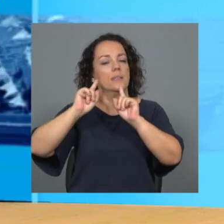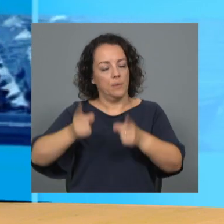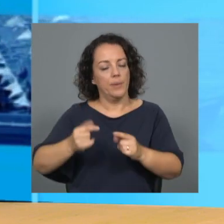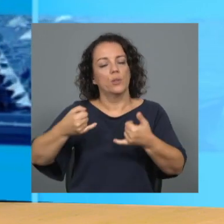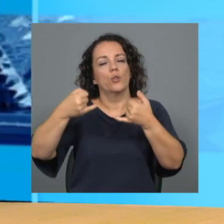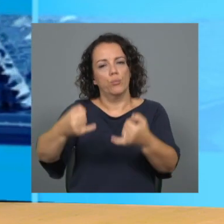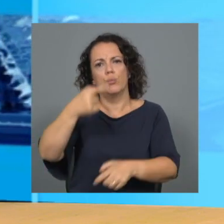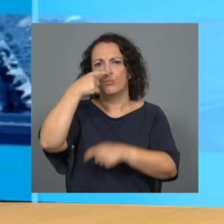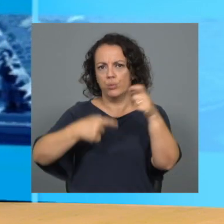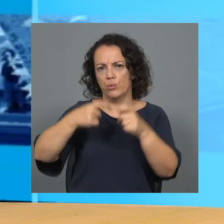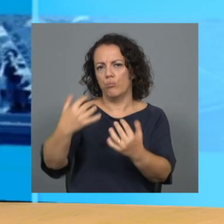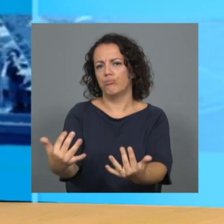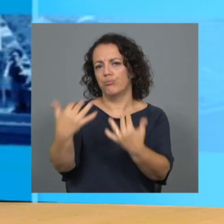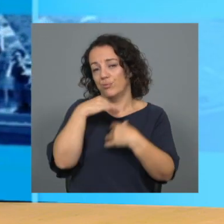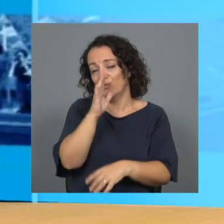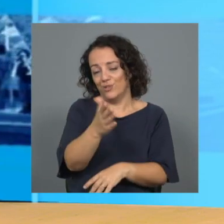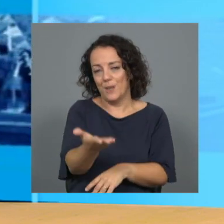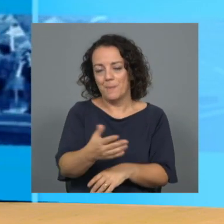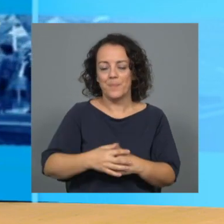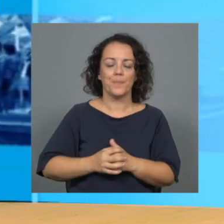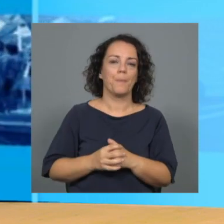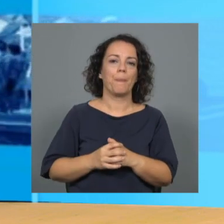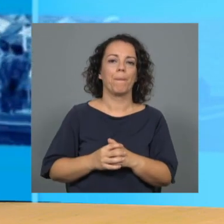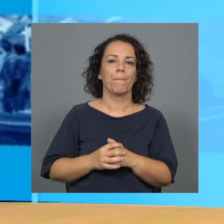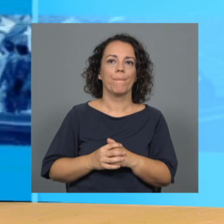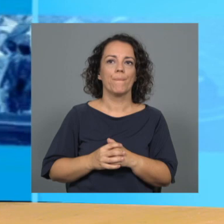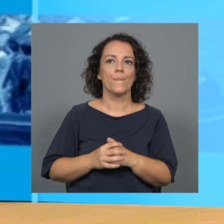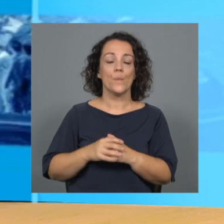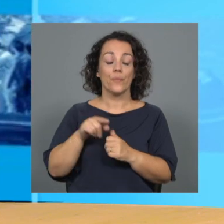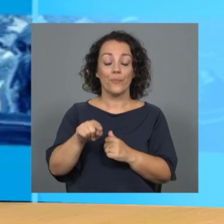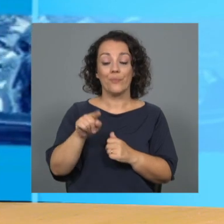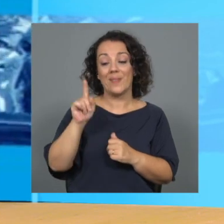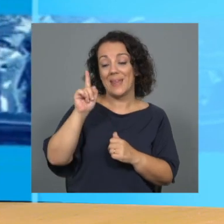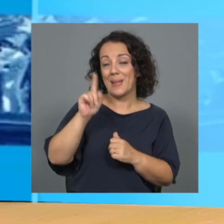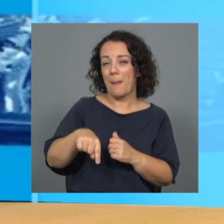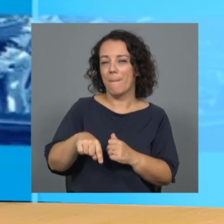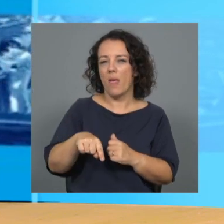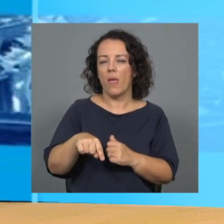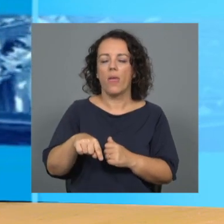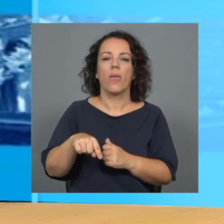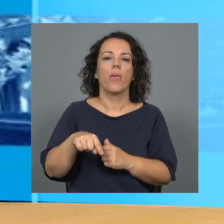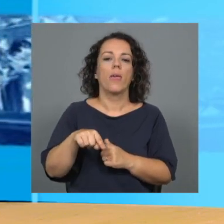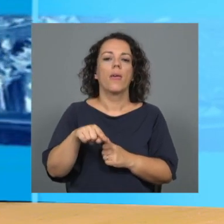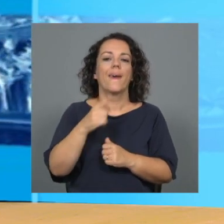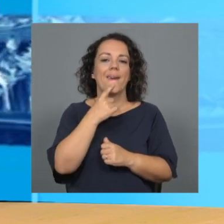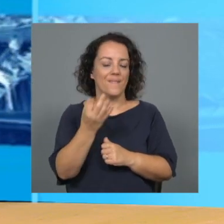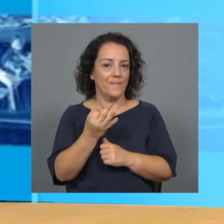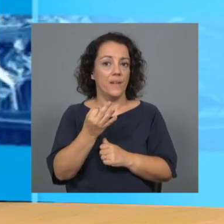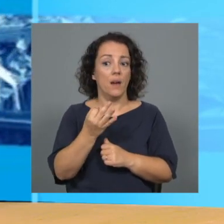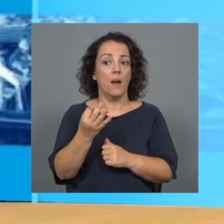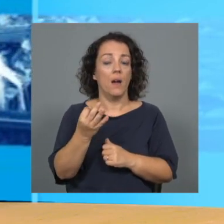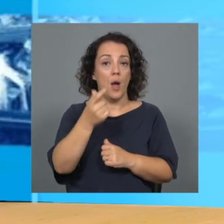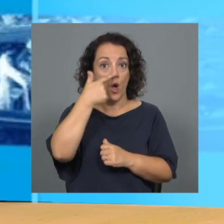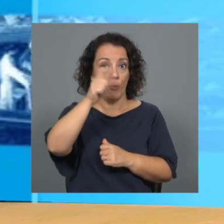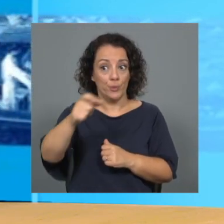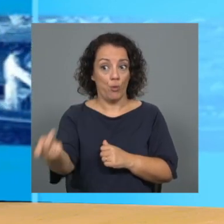muitas, tal como já tinha dito. O que também é curioso, não só recebemos pessoas que tinham